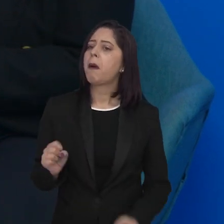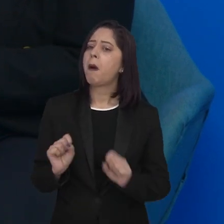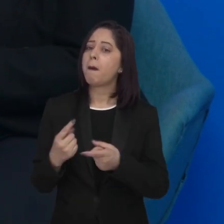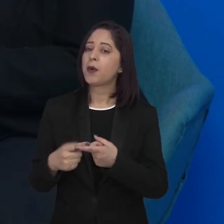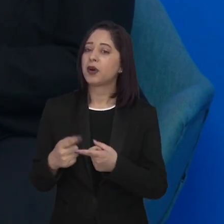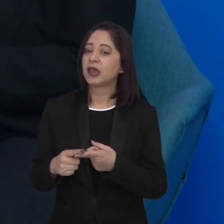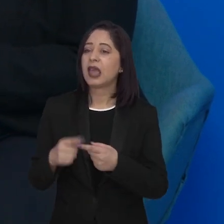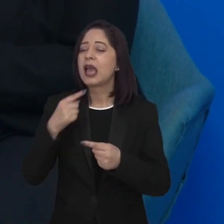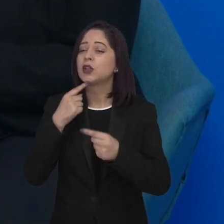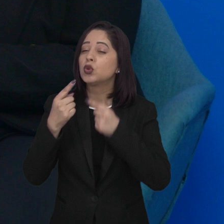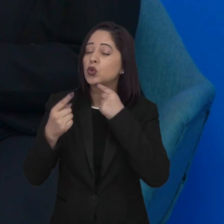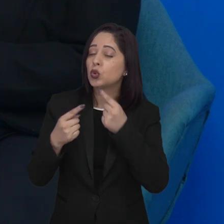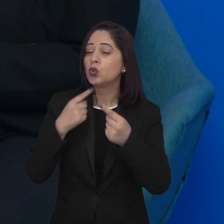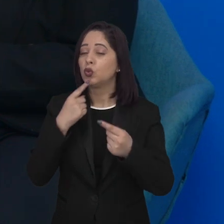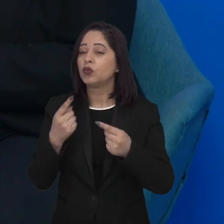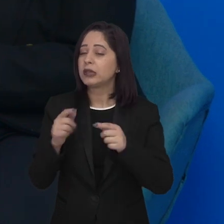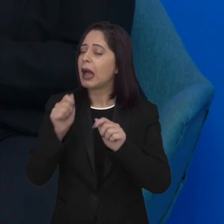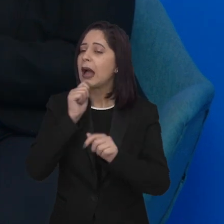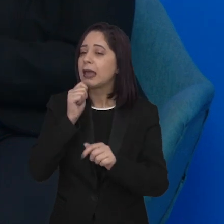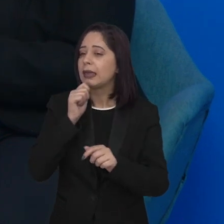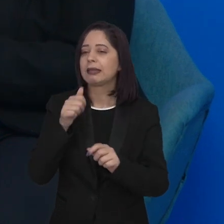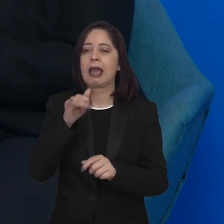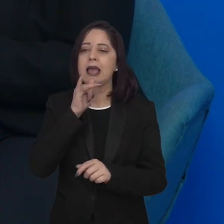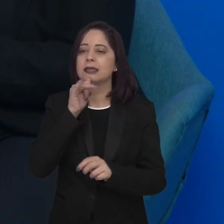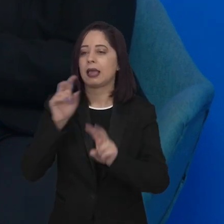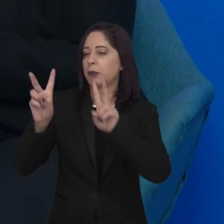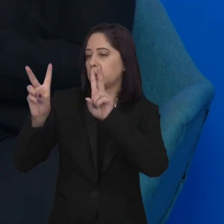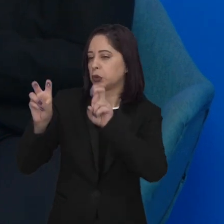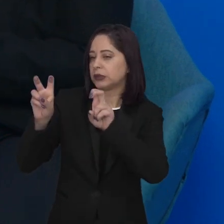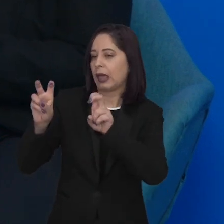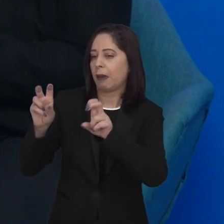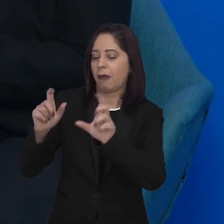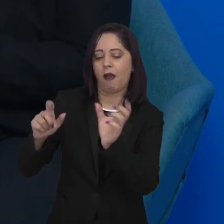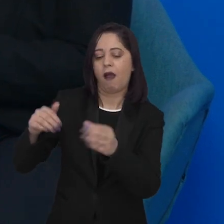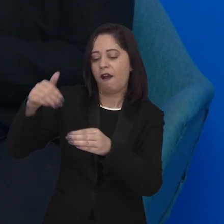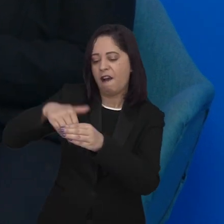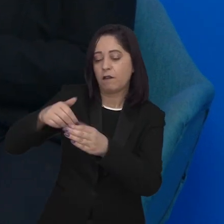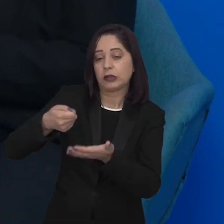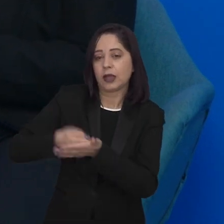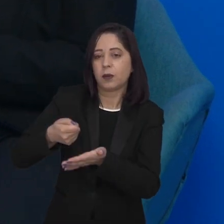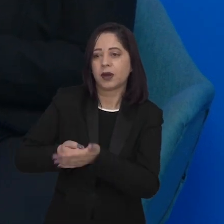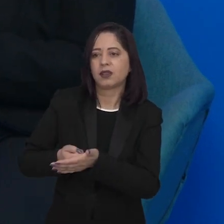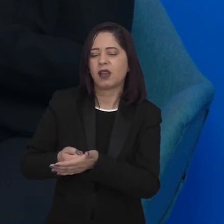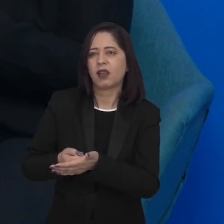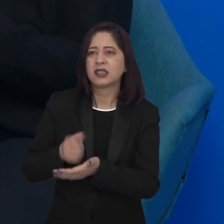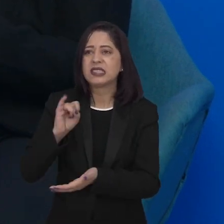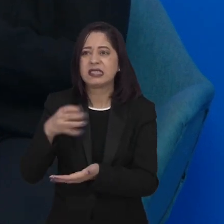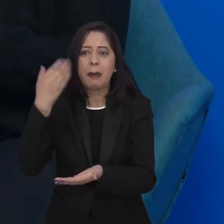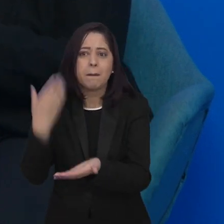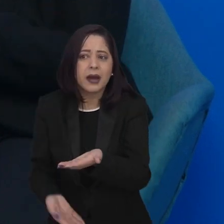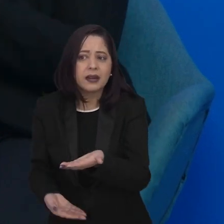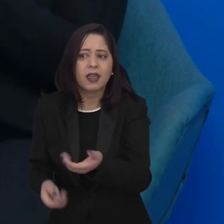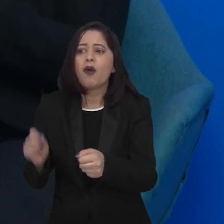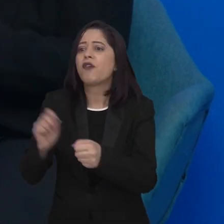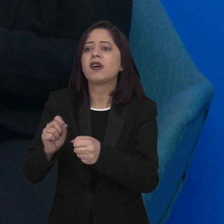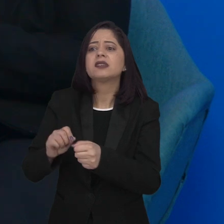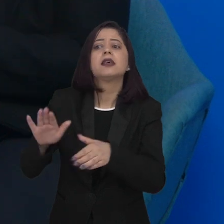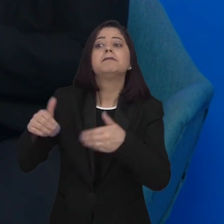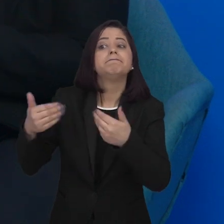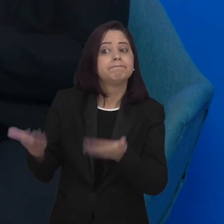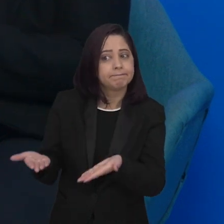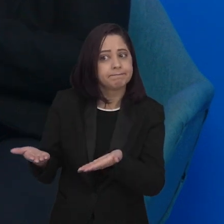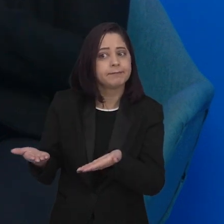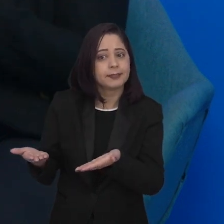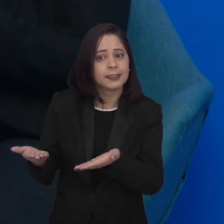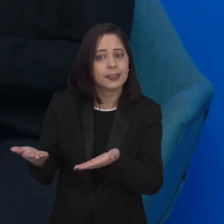dúvidas importantíssimas, por exemplo, isso de voto obrigatório, da questão do título, né, de levar o título. E se a gente perde o título, porventura não vai